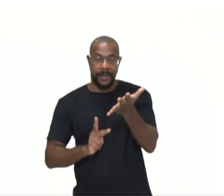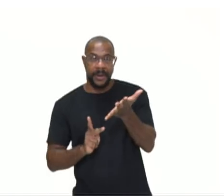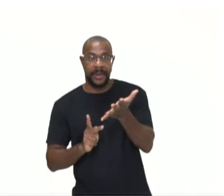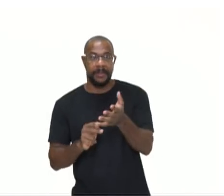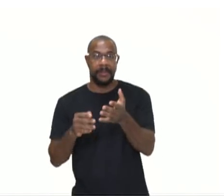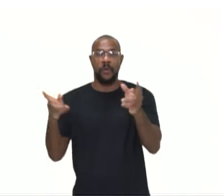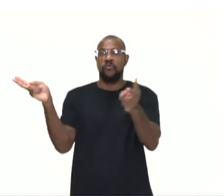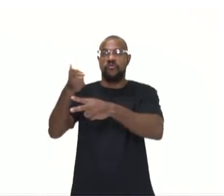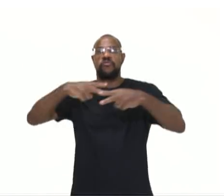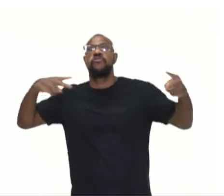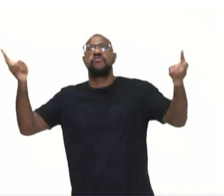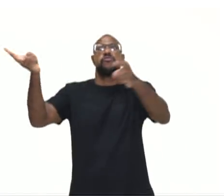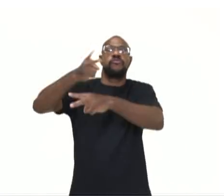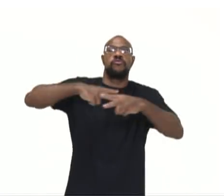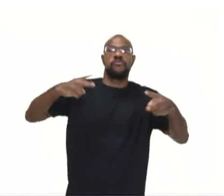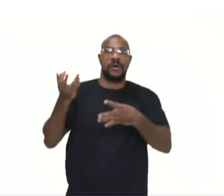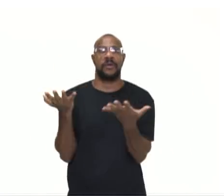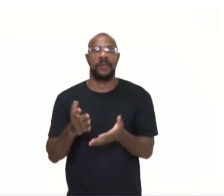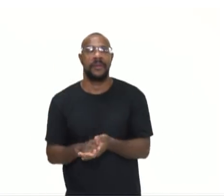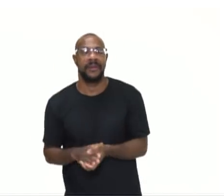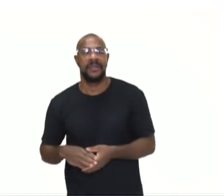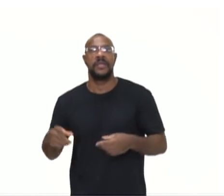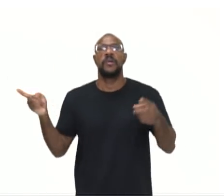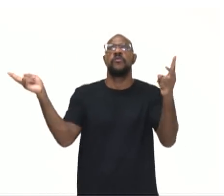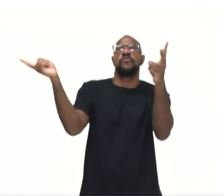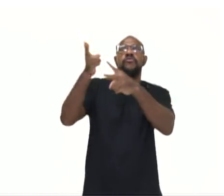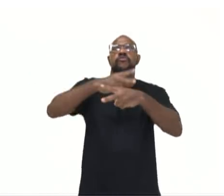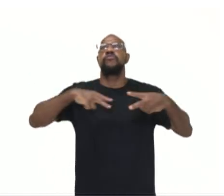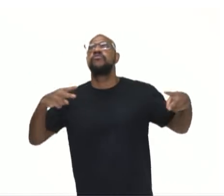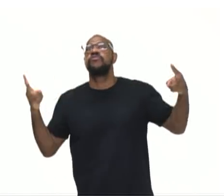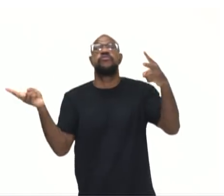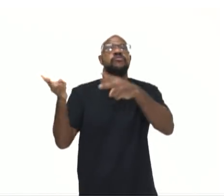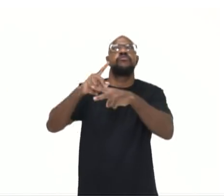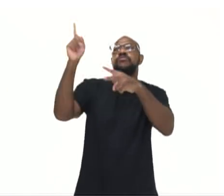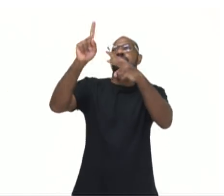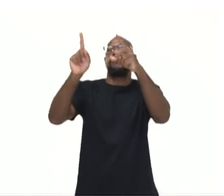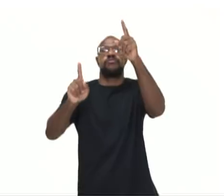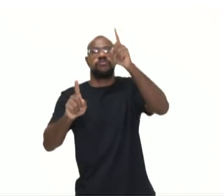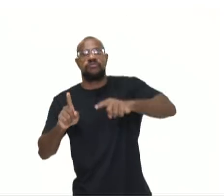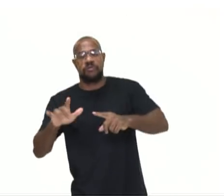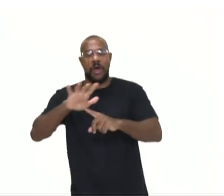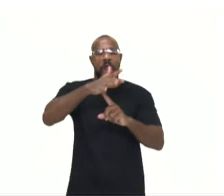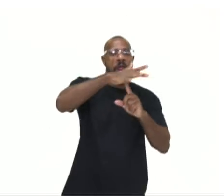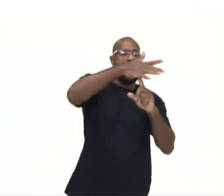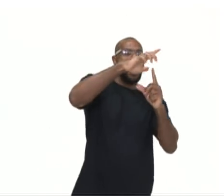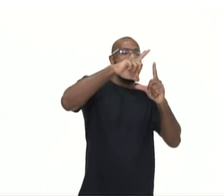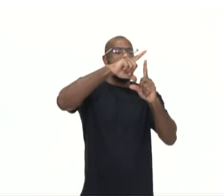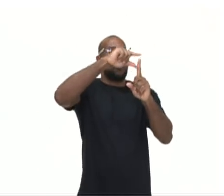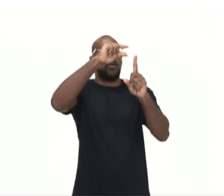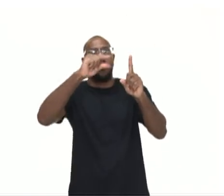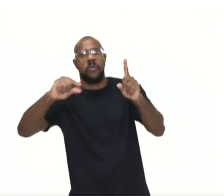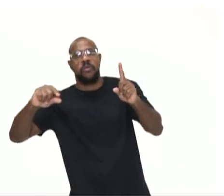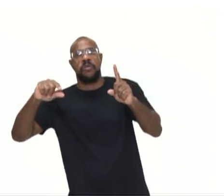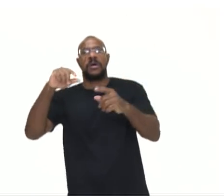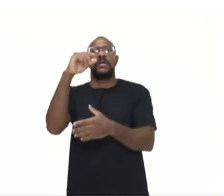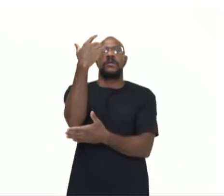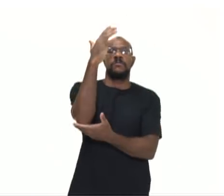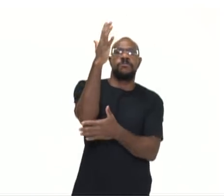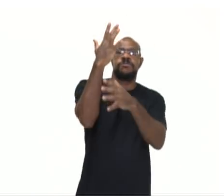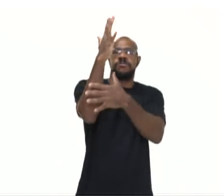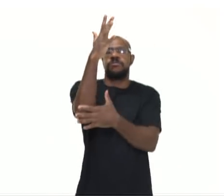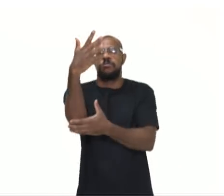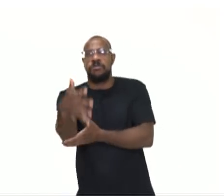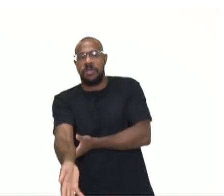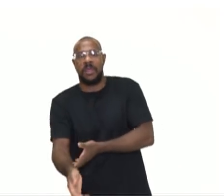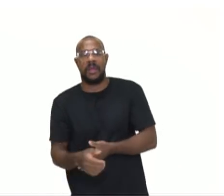vindo veloz, voam folhas, gravetos, troncos. O trovão troante